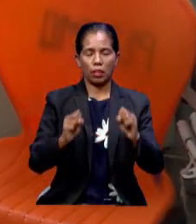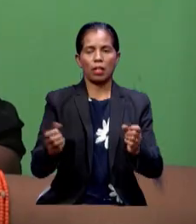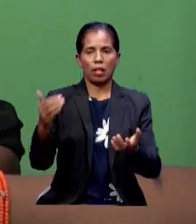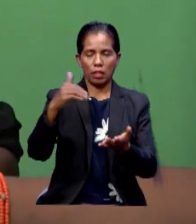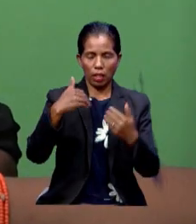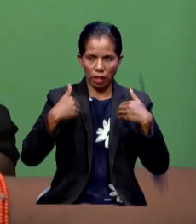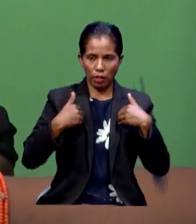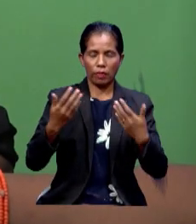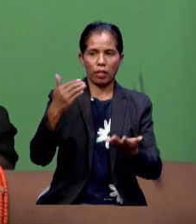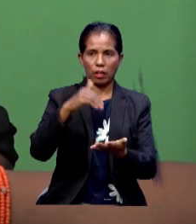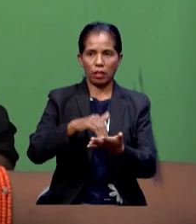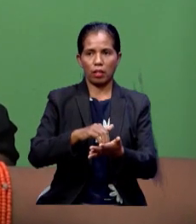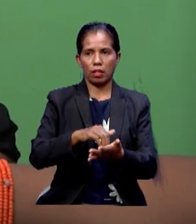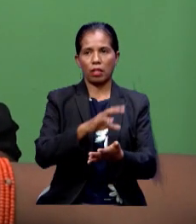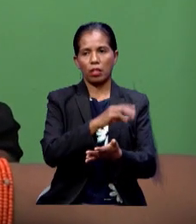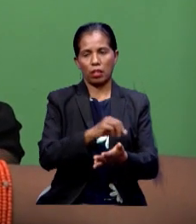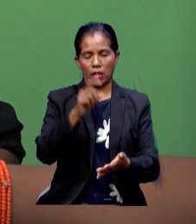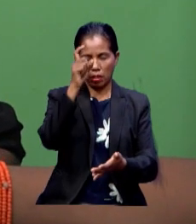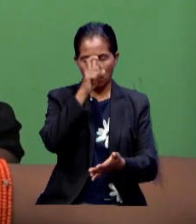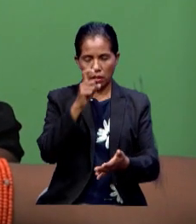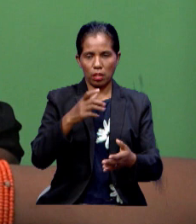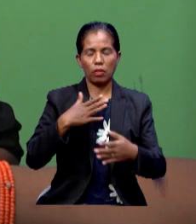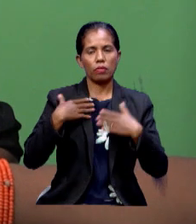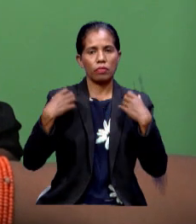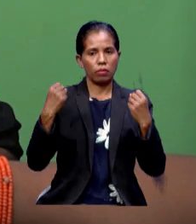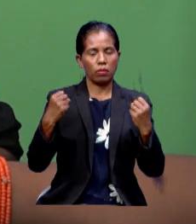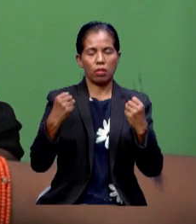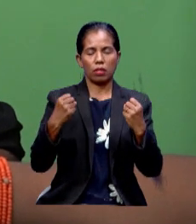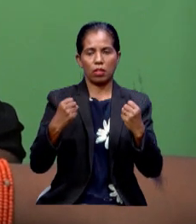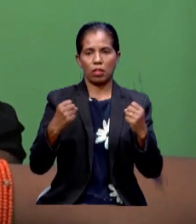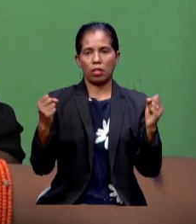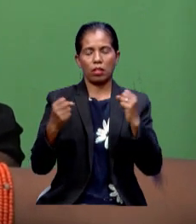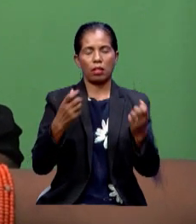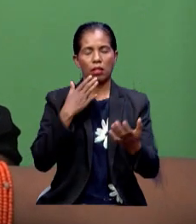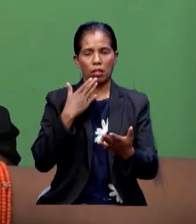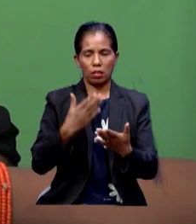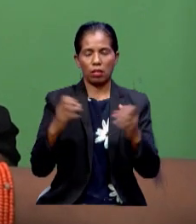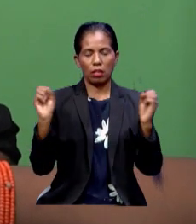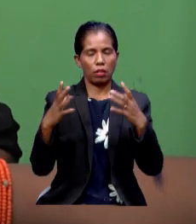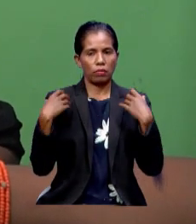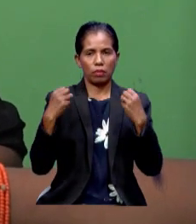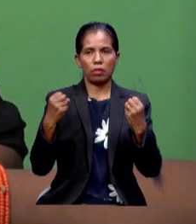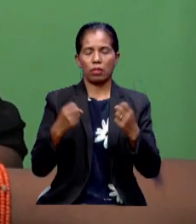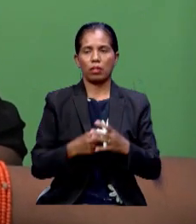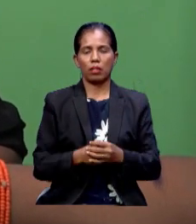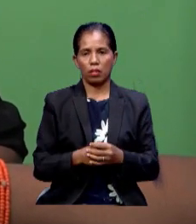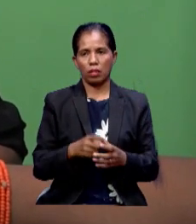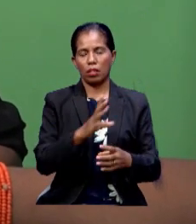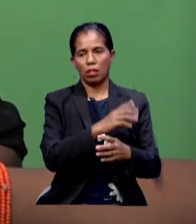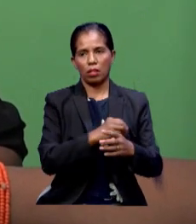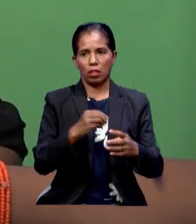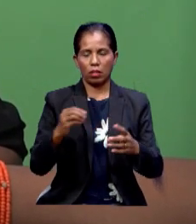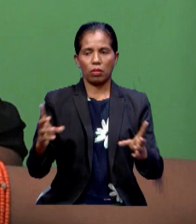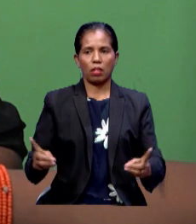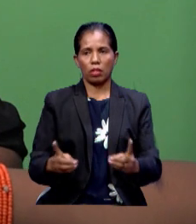le kwan wan ira ni imunidadi la dun dia imunidadi la forsa imunidadi la forsa hatoru